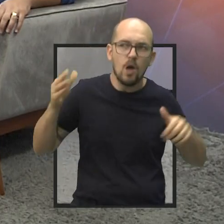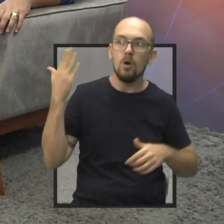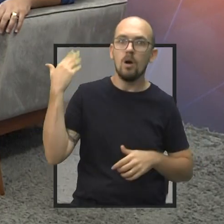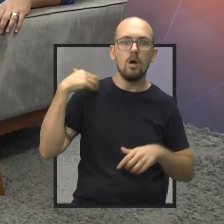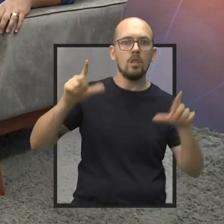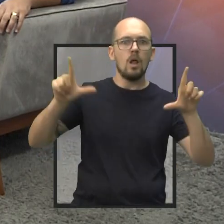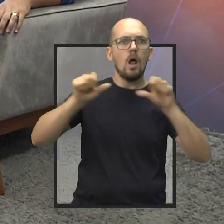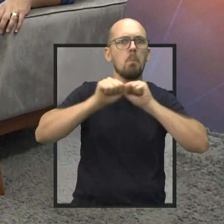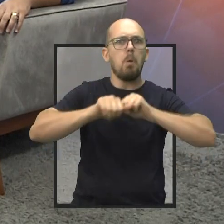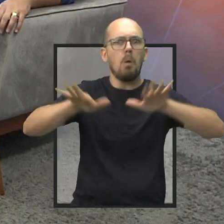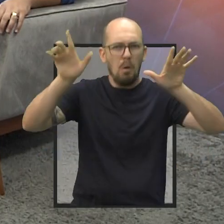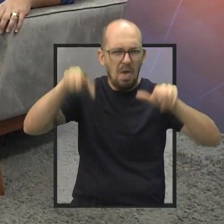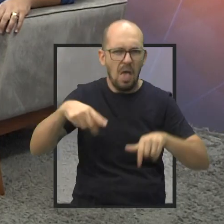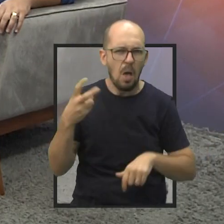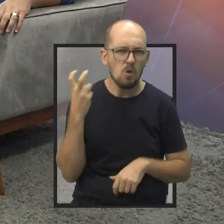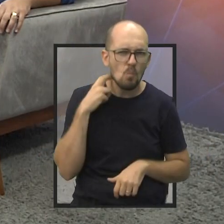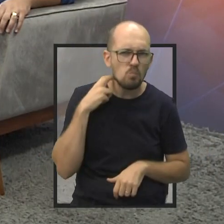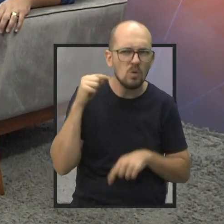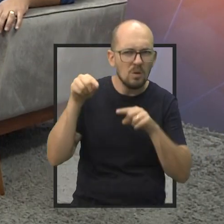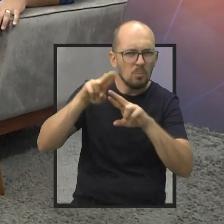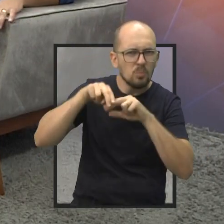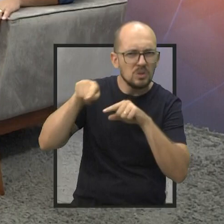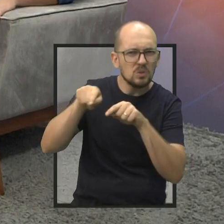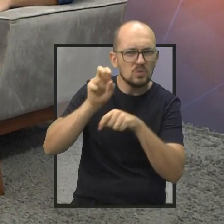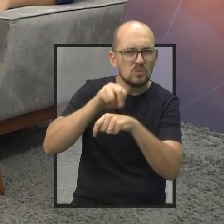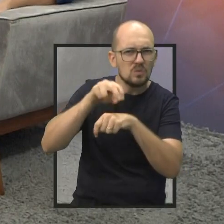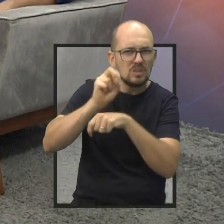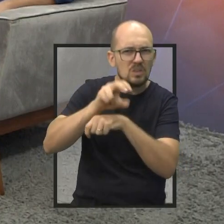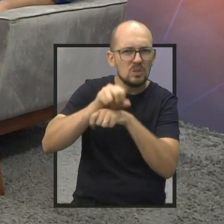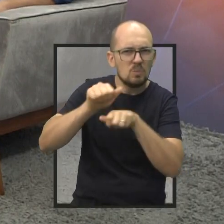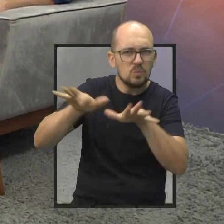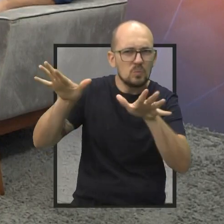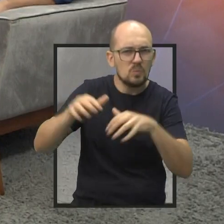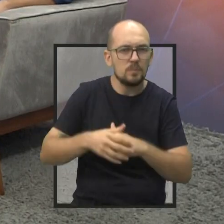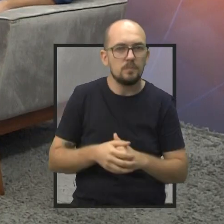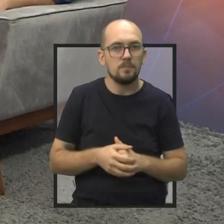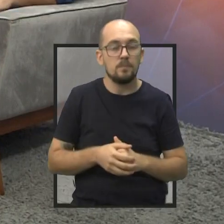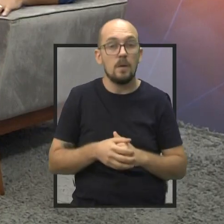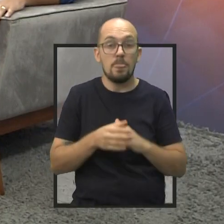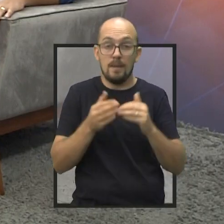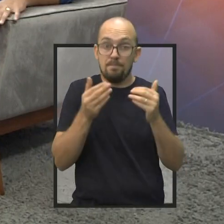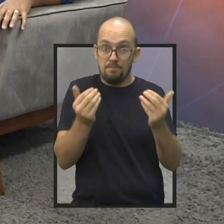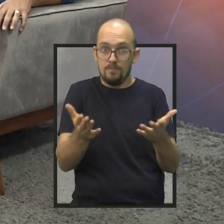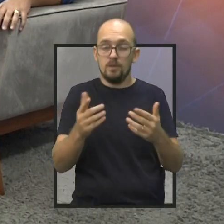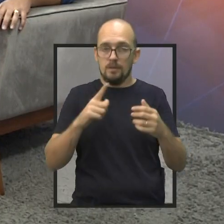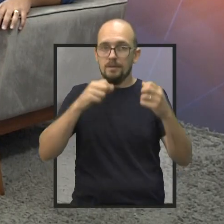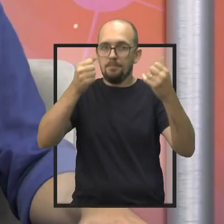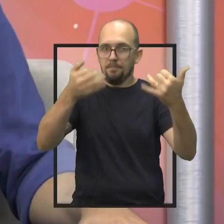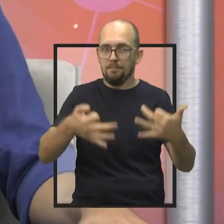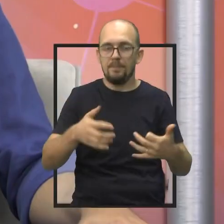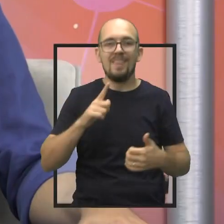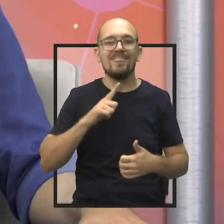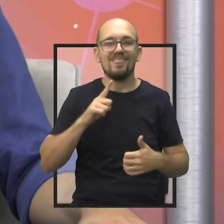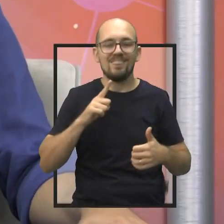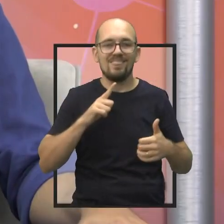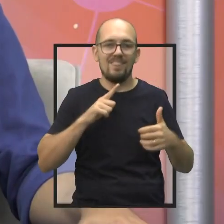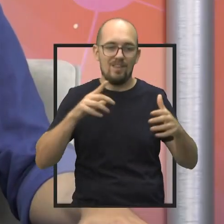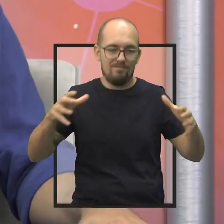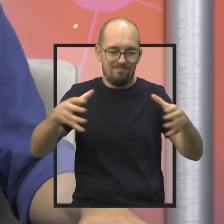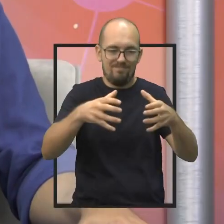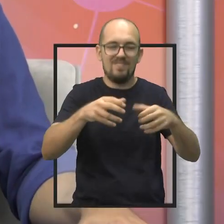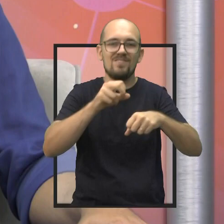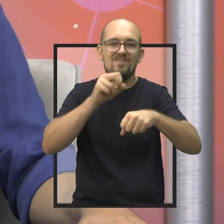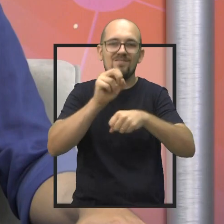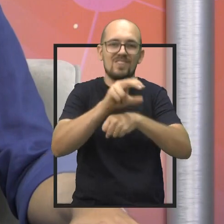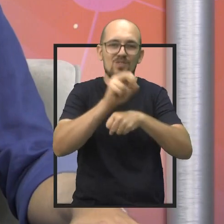muito comentado na mídia, né, durante um tempo. Sim, a gente tem os coronavírus, né? Uma parte dos